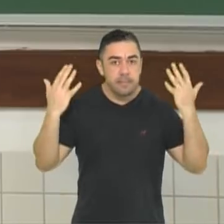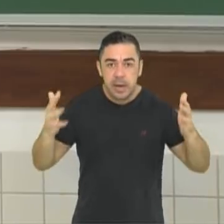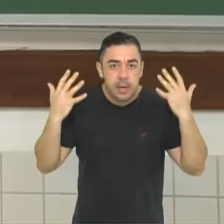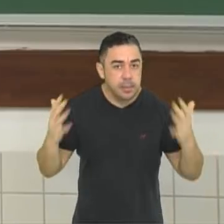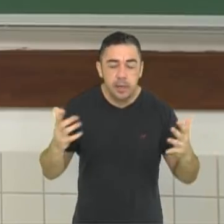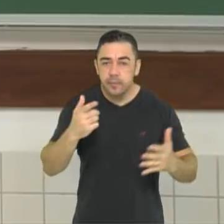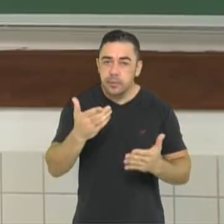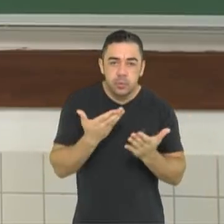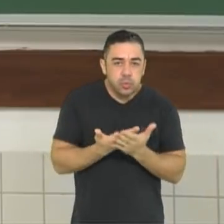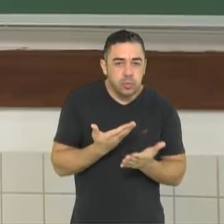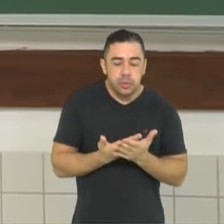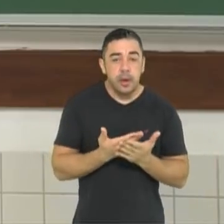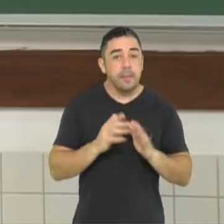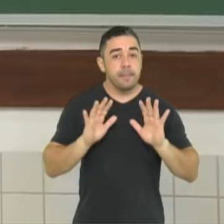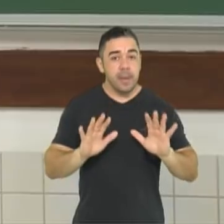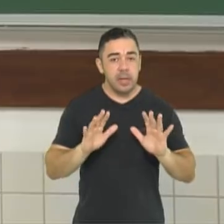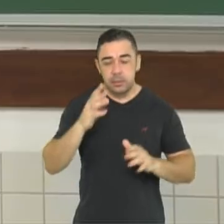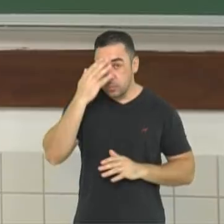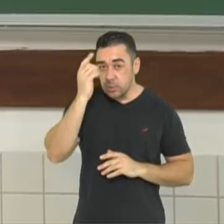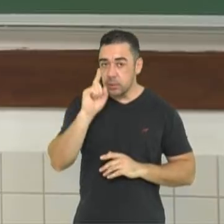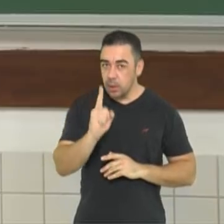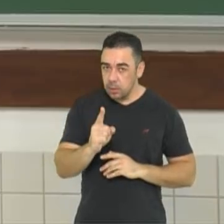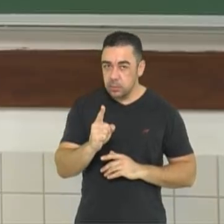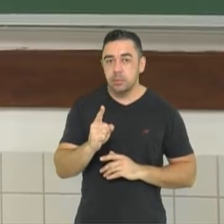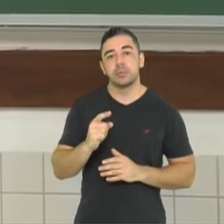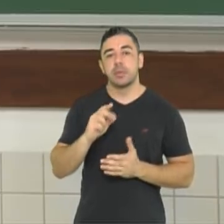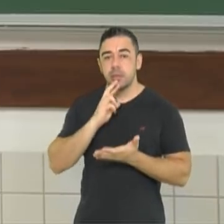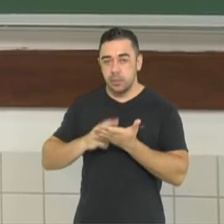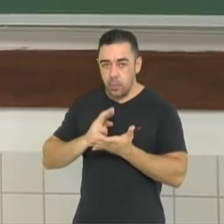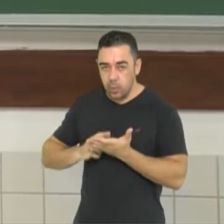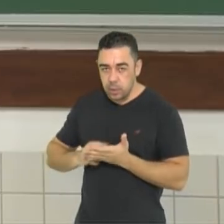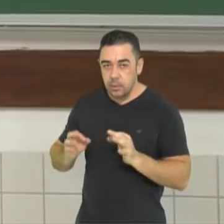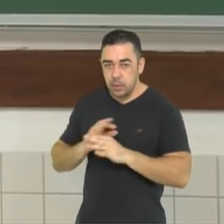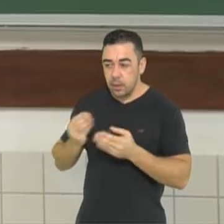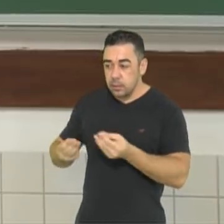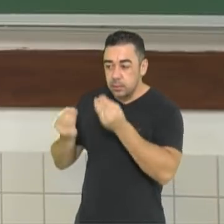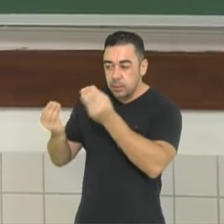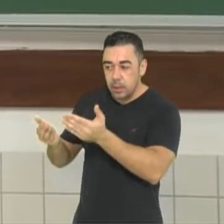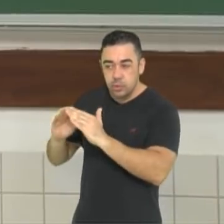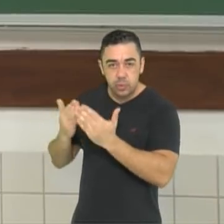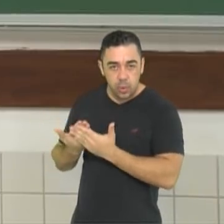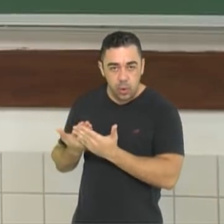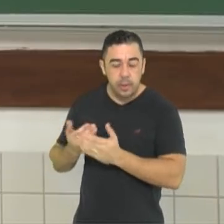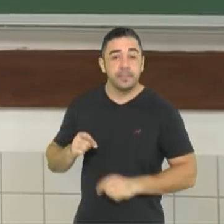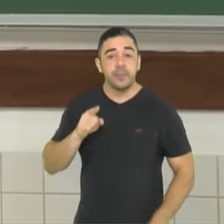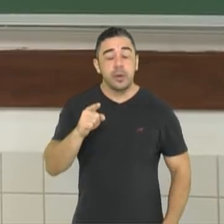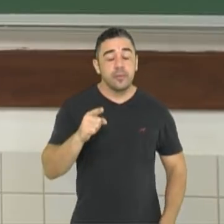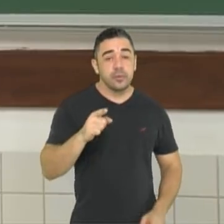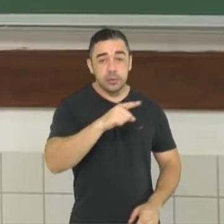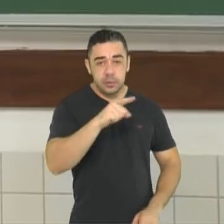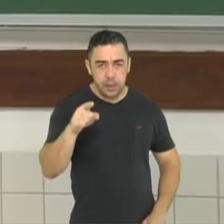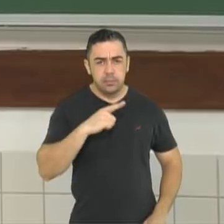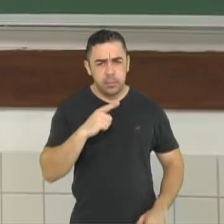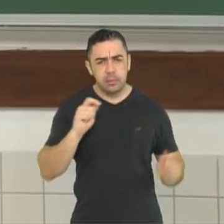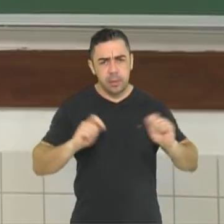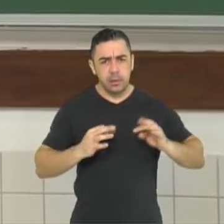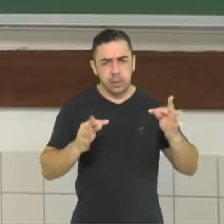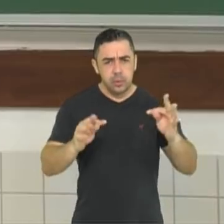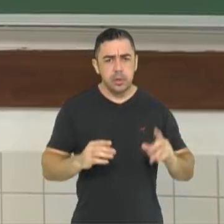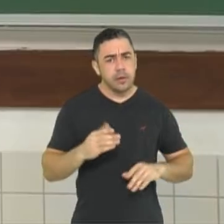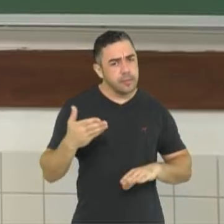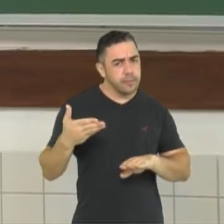estudando. Porra, guerreiros, hein? Mas quem pode, quem tem condições, quem tem acesso tecnológico, deixar um convite, venha conhecer